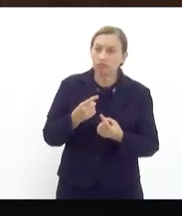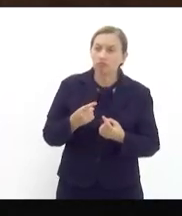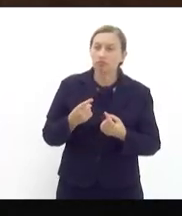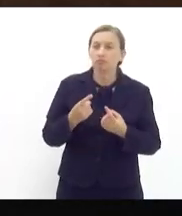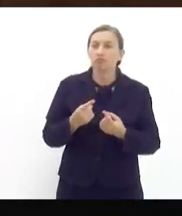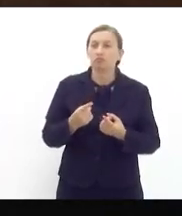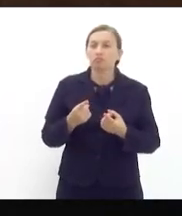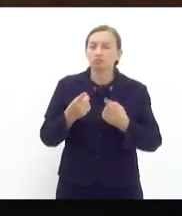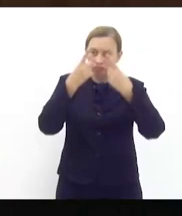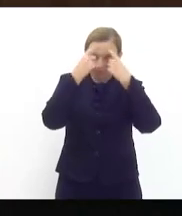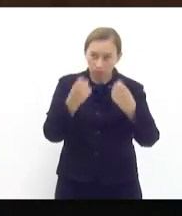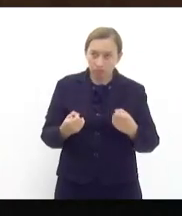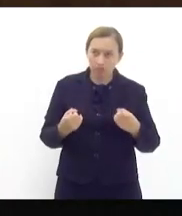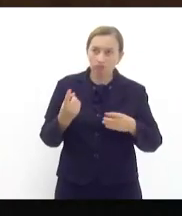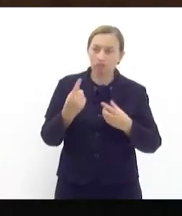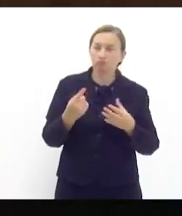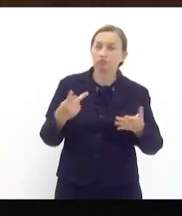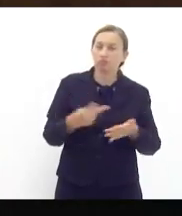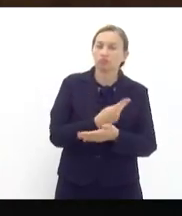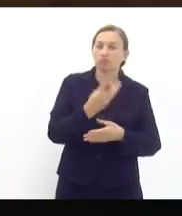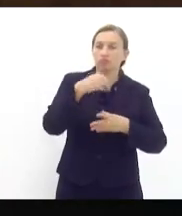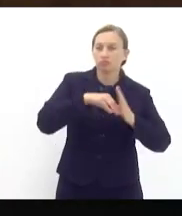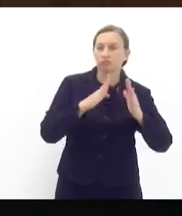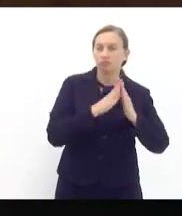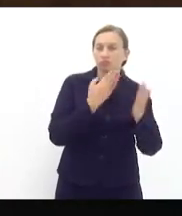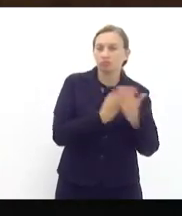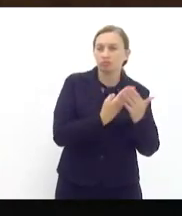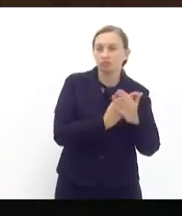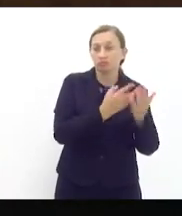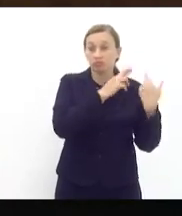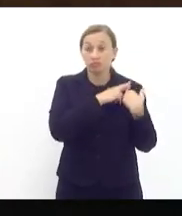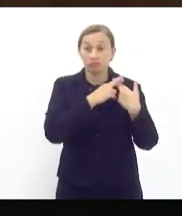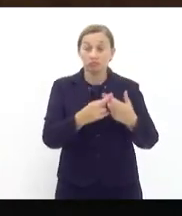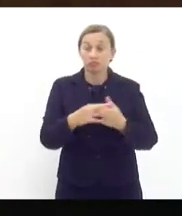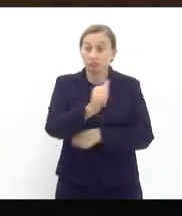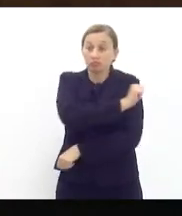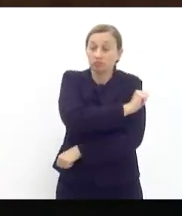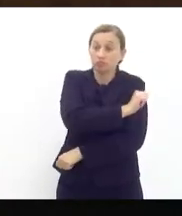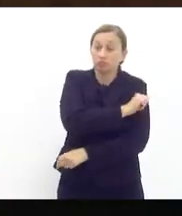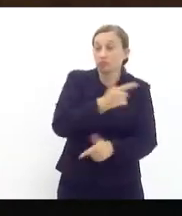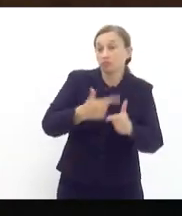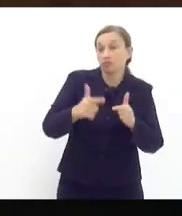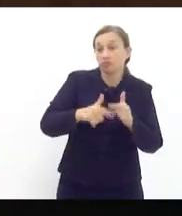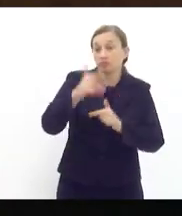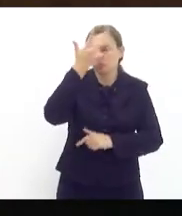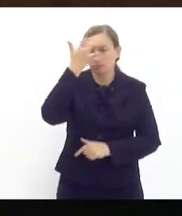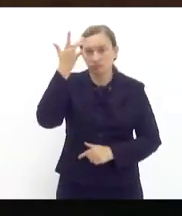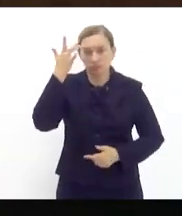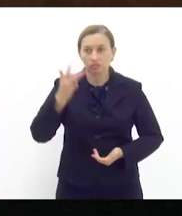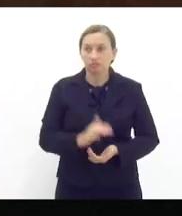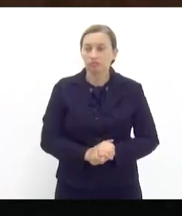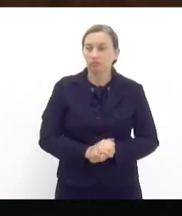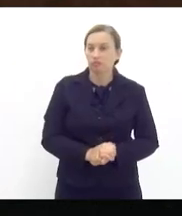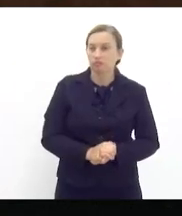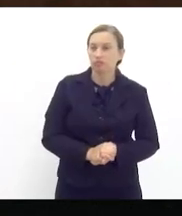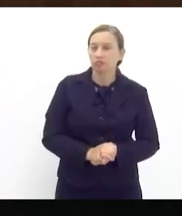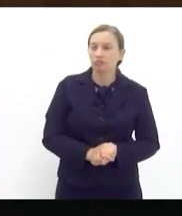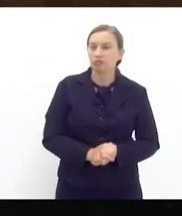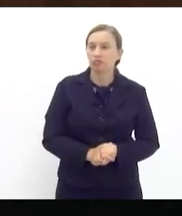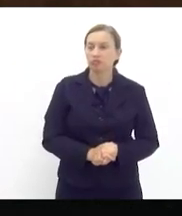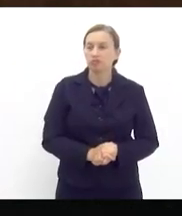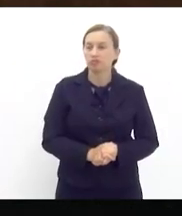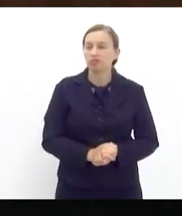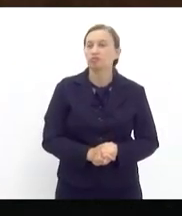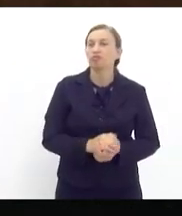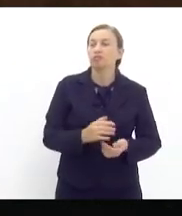nas escolas são responsabilidade de estudantes com questões de saúde mental a maior parte dos ataques foram